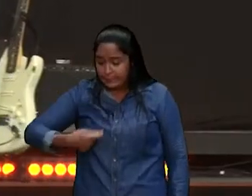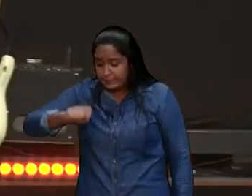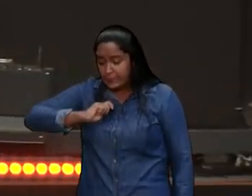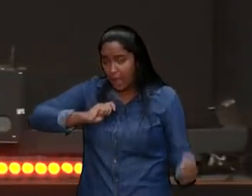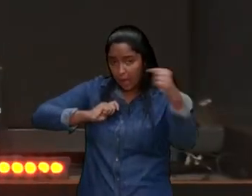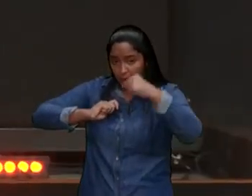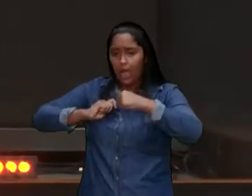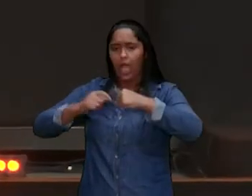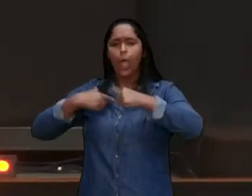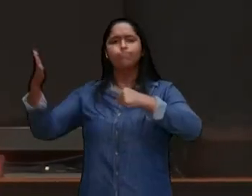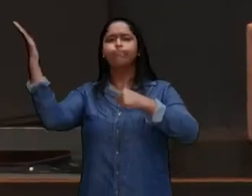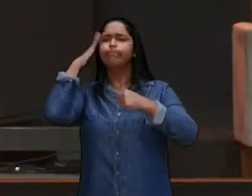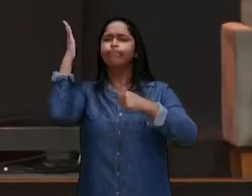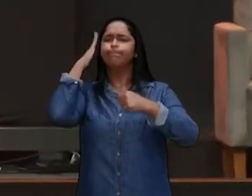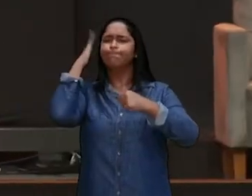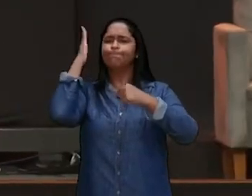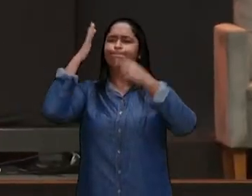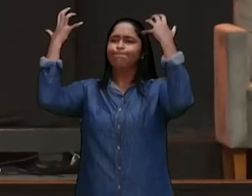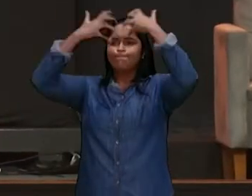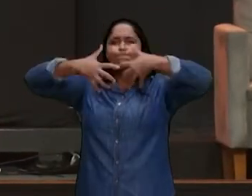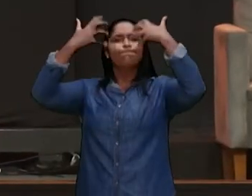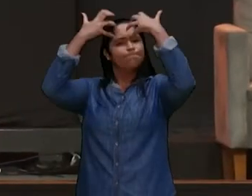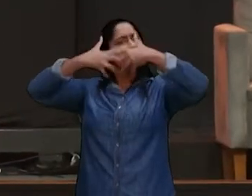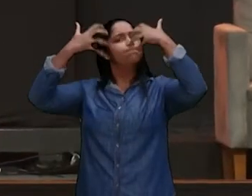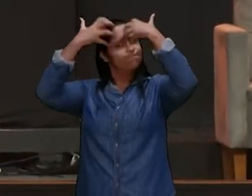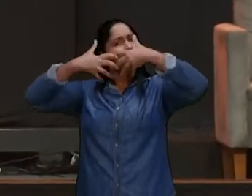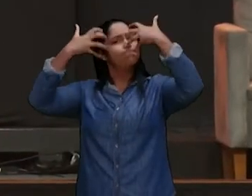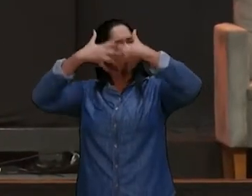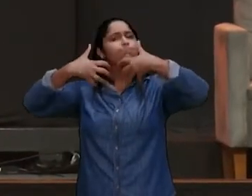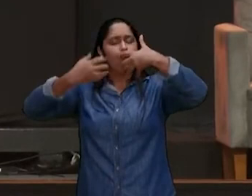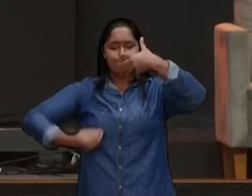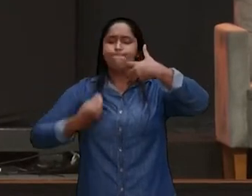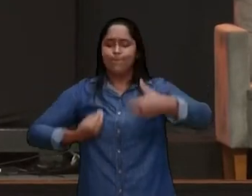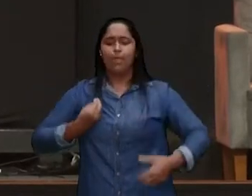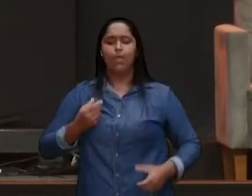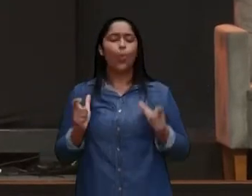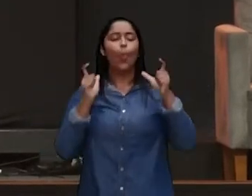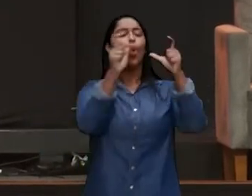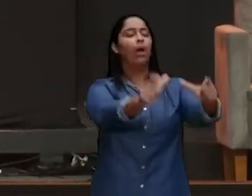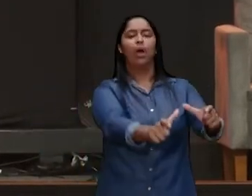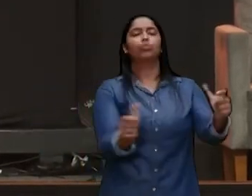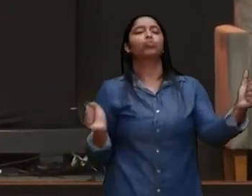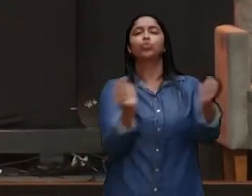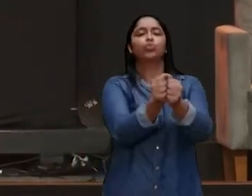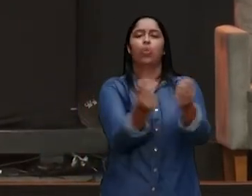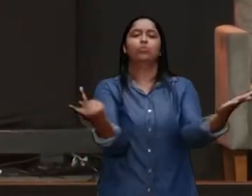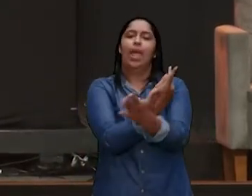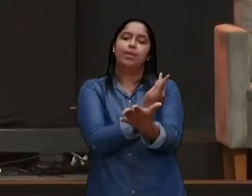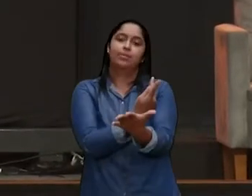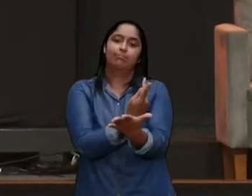aquilo que eu domindo se faz presente no ambiente onde eu estou